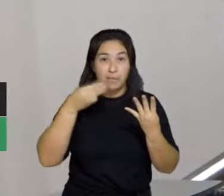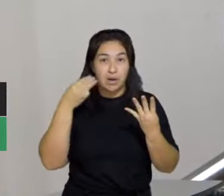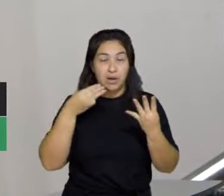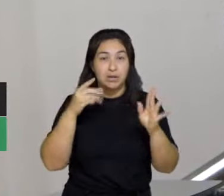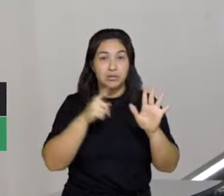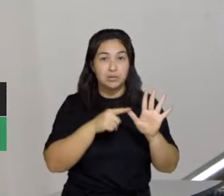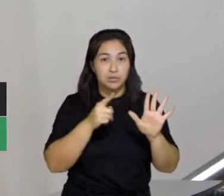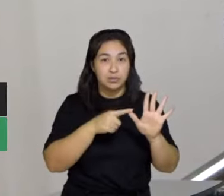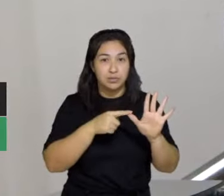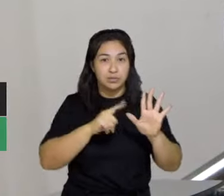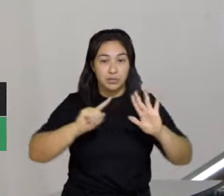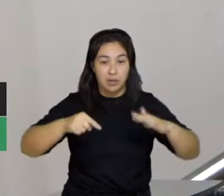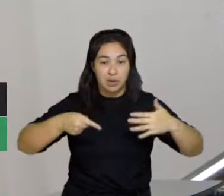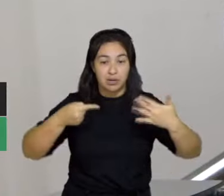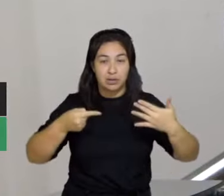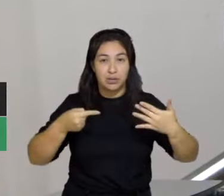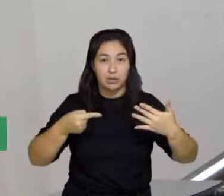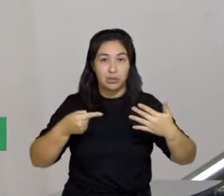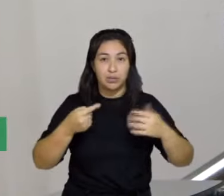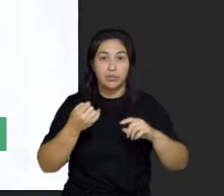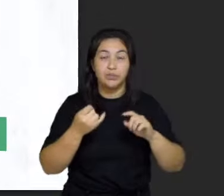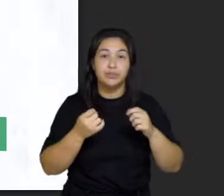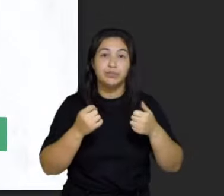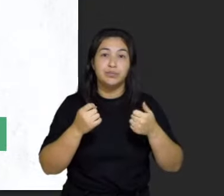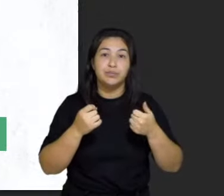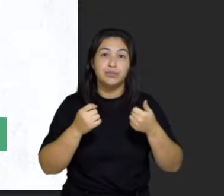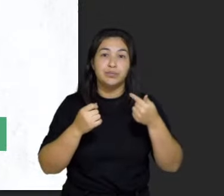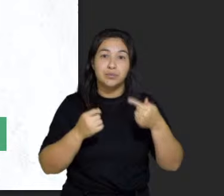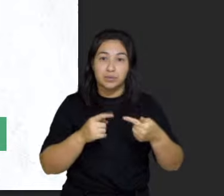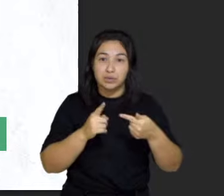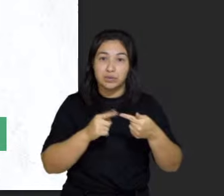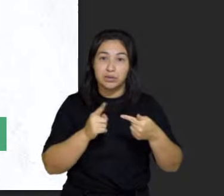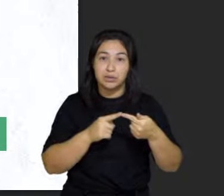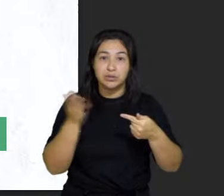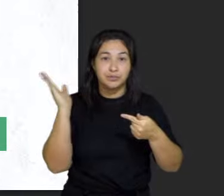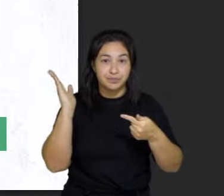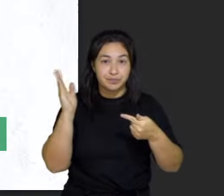PSOL, Oscar Gutz, do PL, Sérgio Mota, do Republicano.